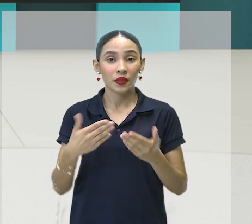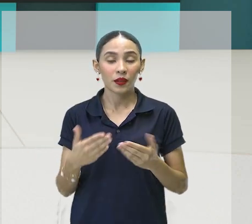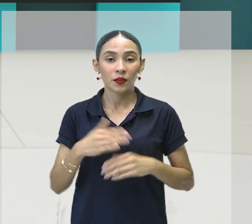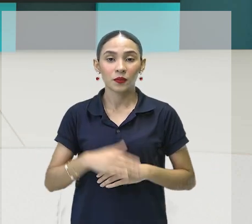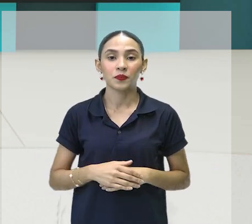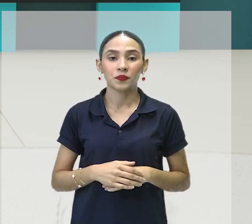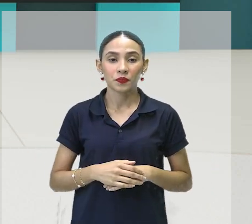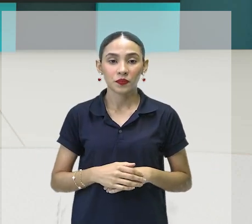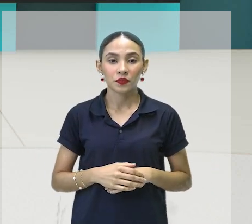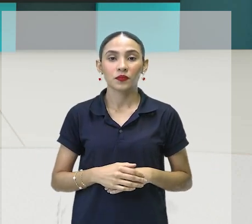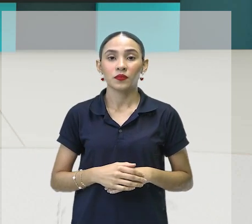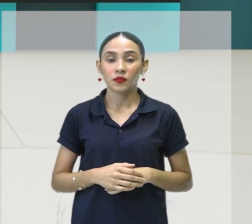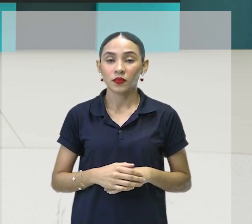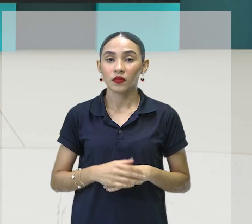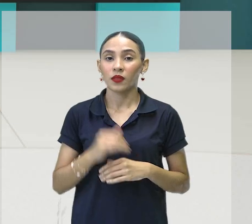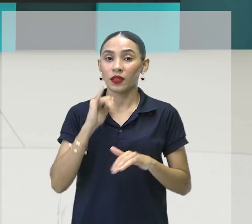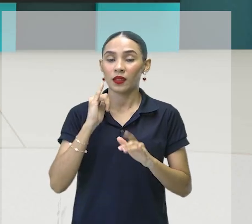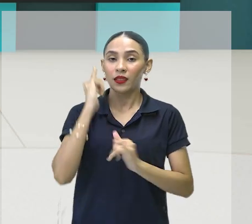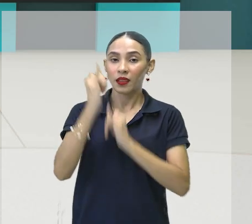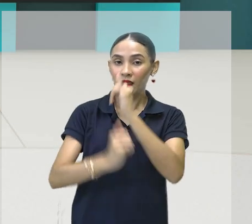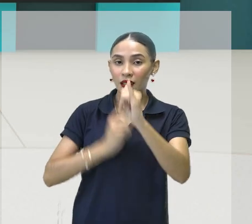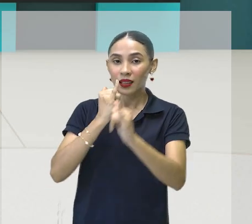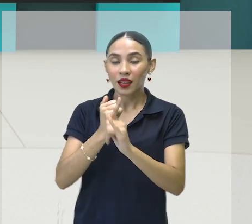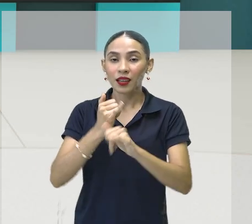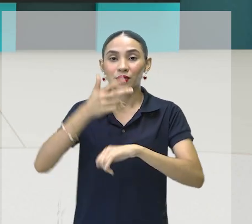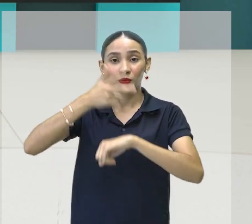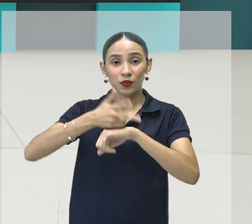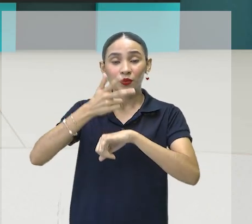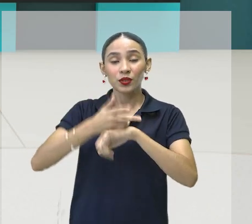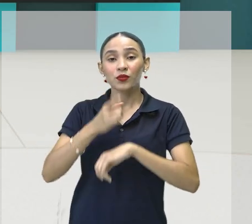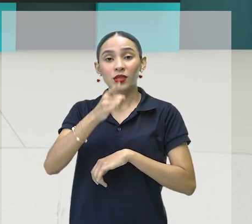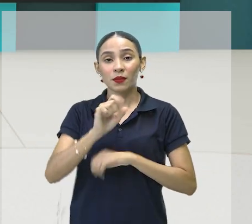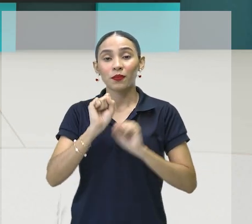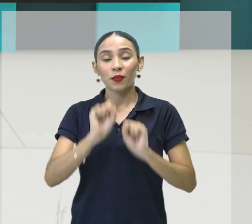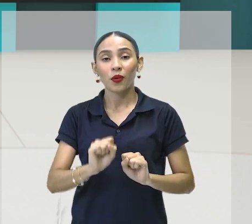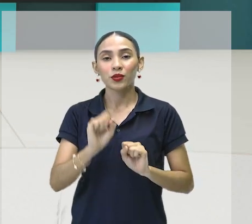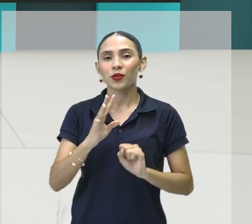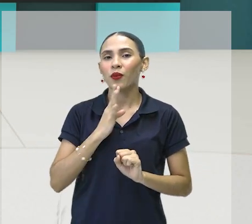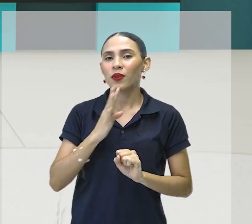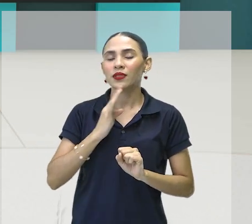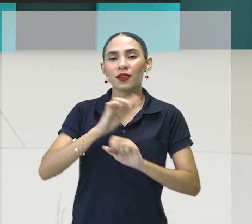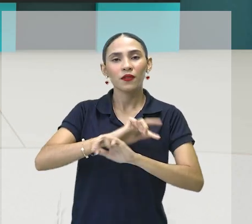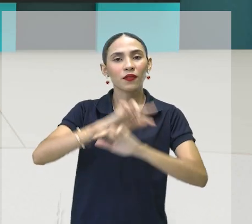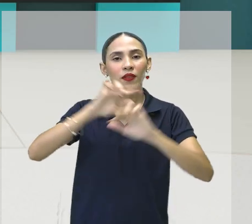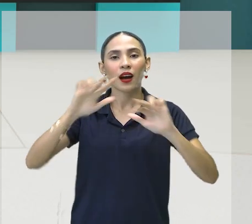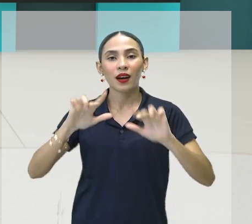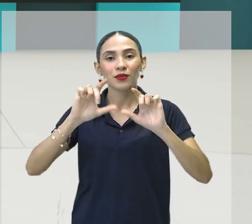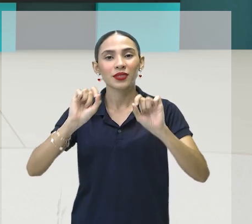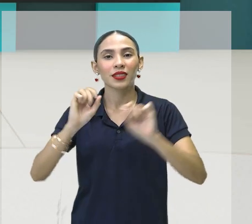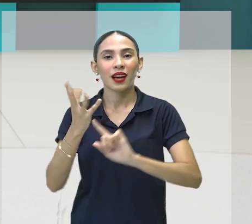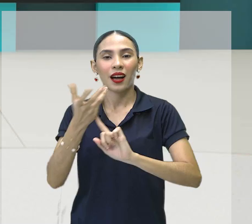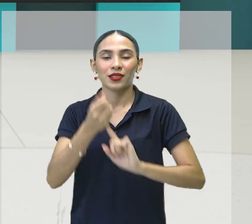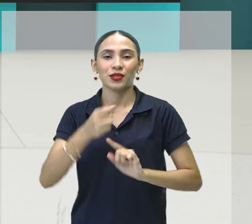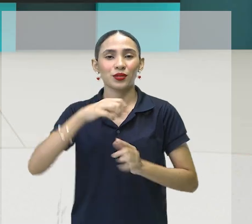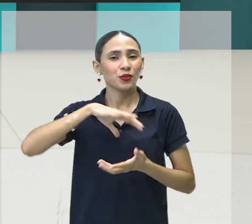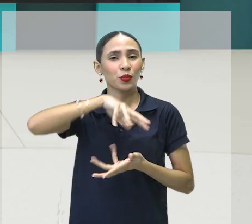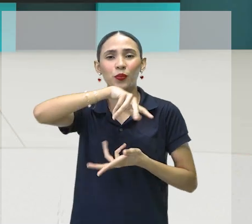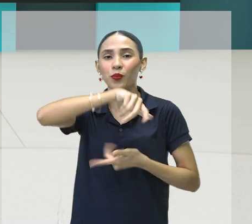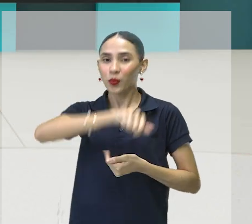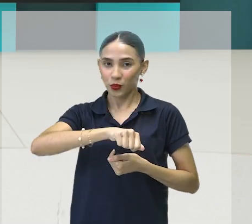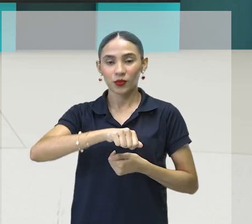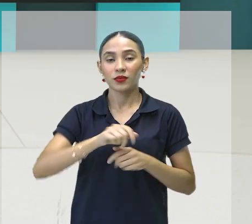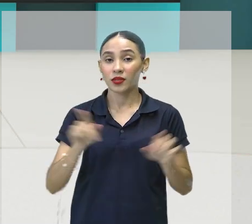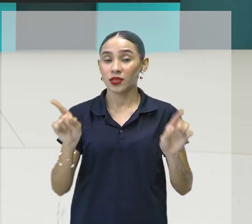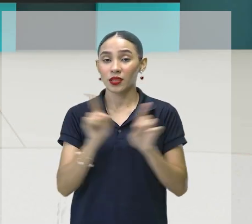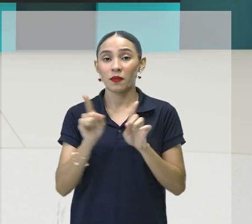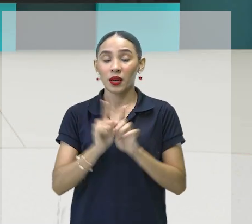através da internet, do vídeo, você pode conhecer diversos artistas do mundo inteiro.